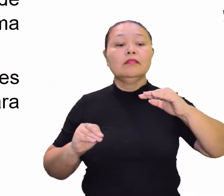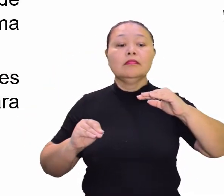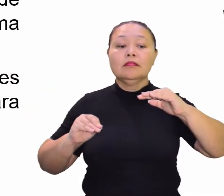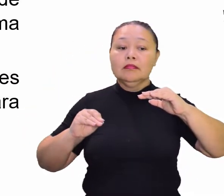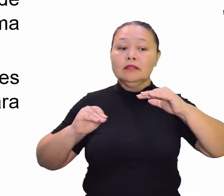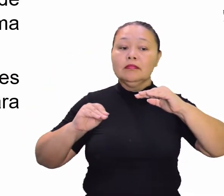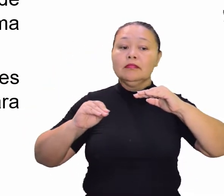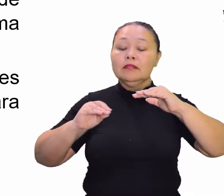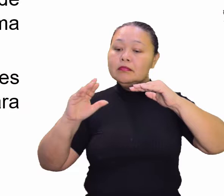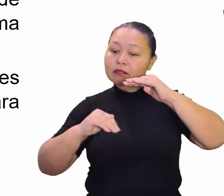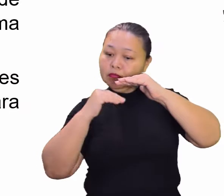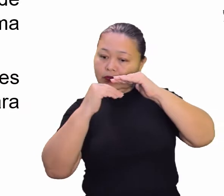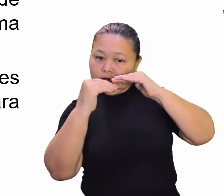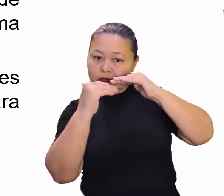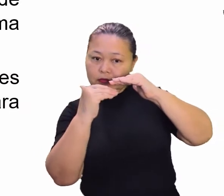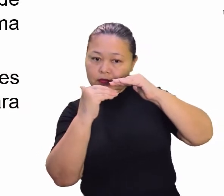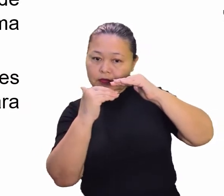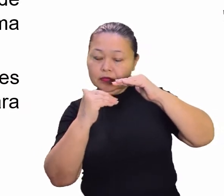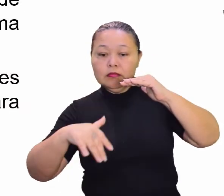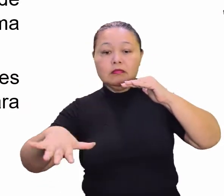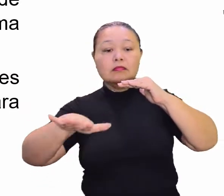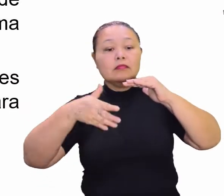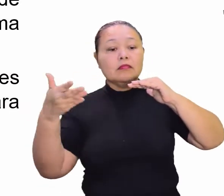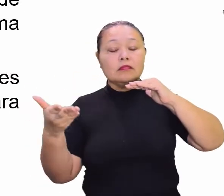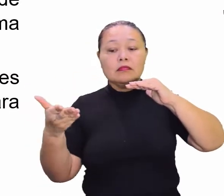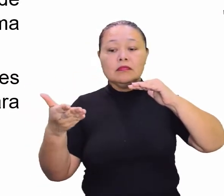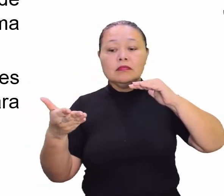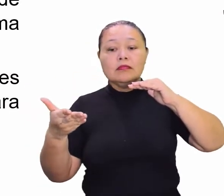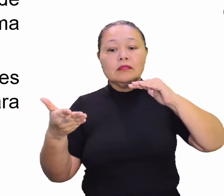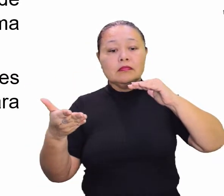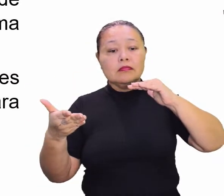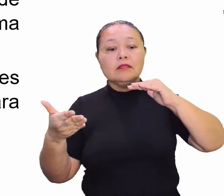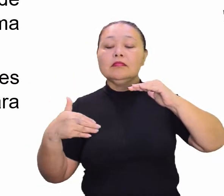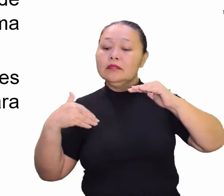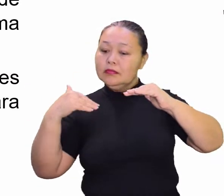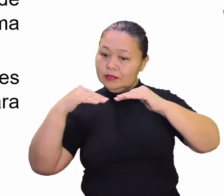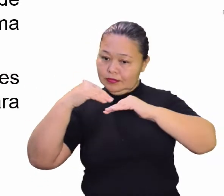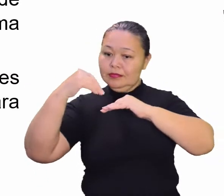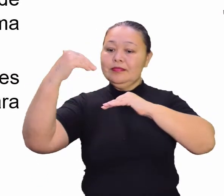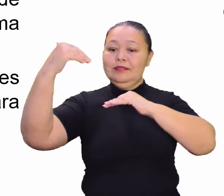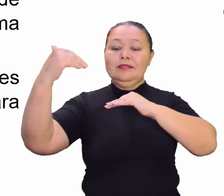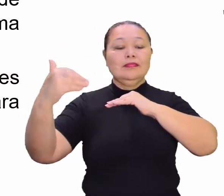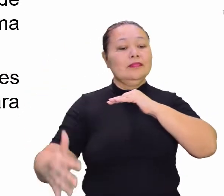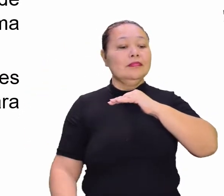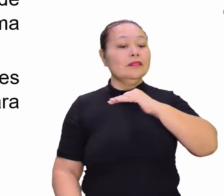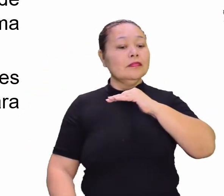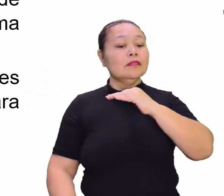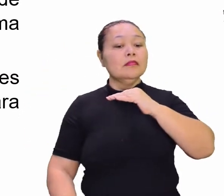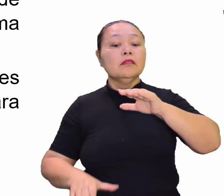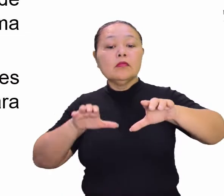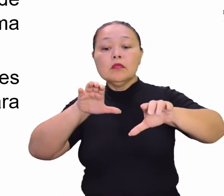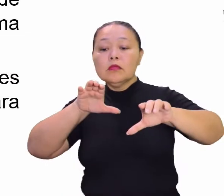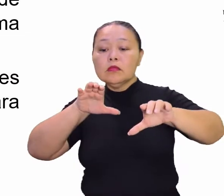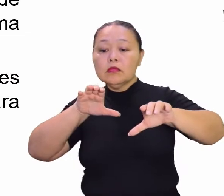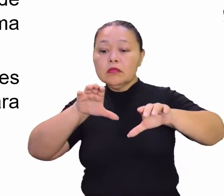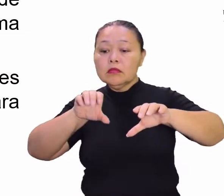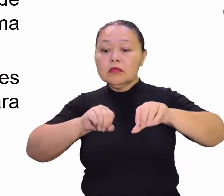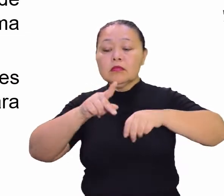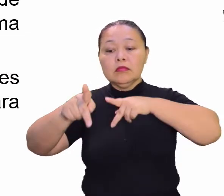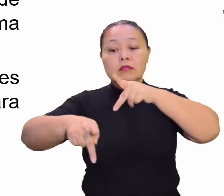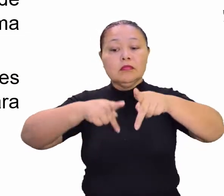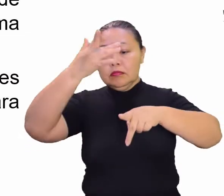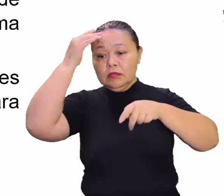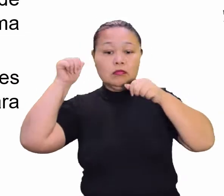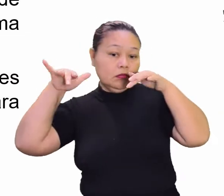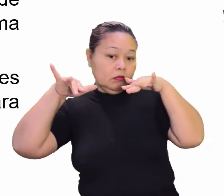B. Subdesenvolvimento, situação momentânea de desenvolvimento. C.